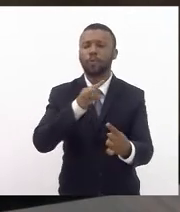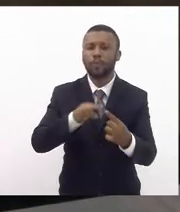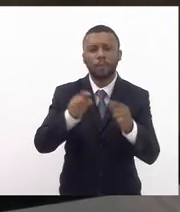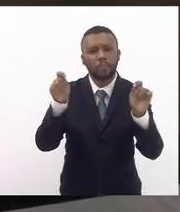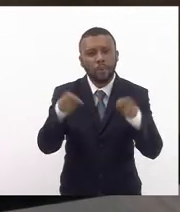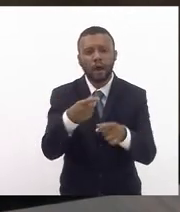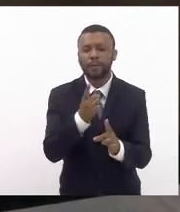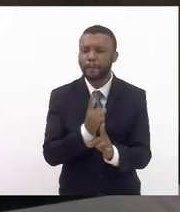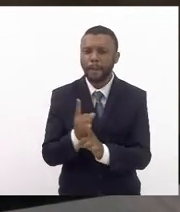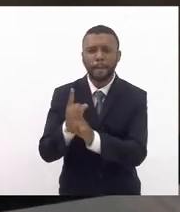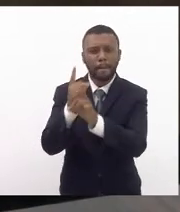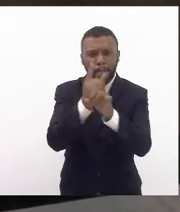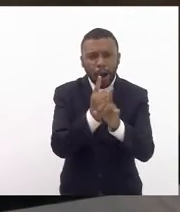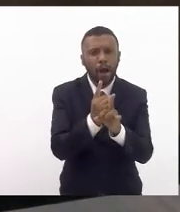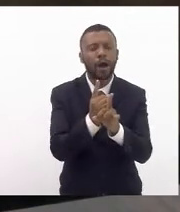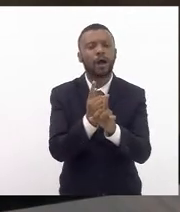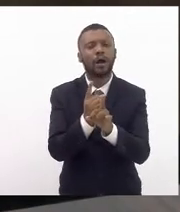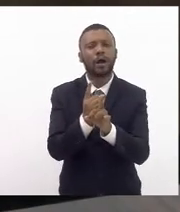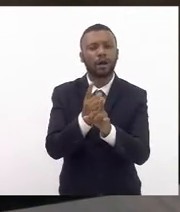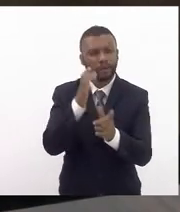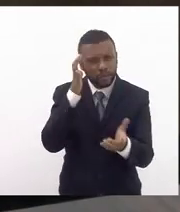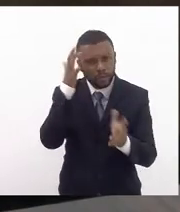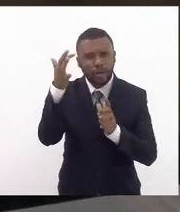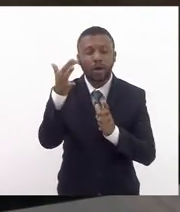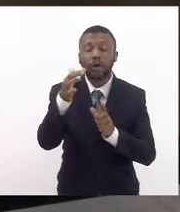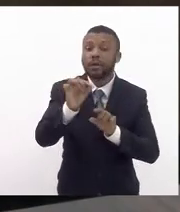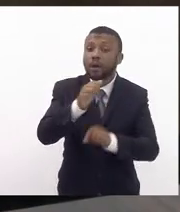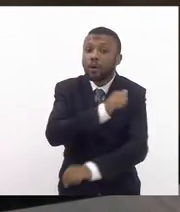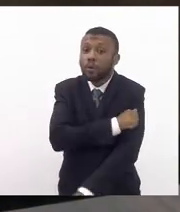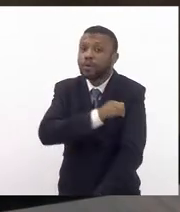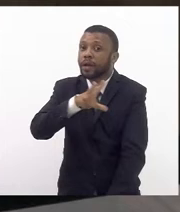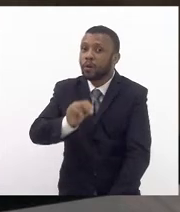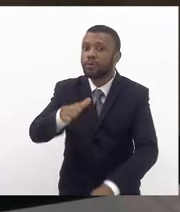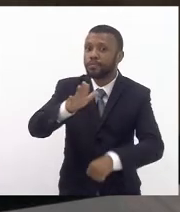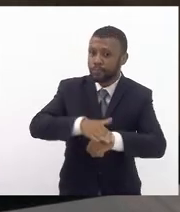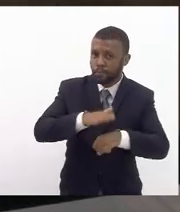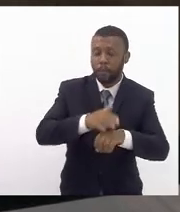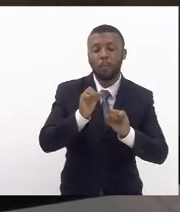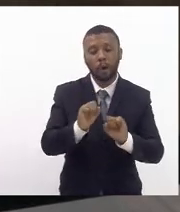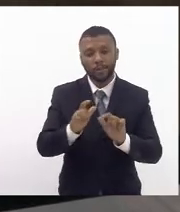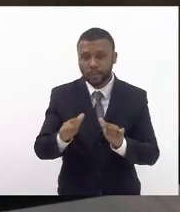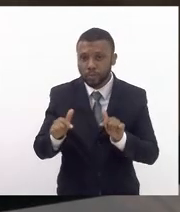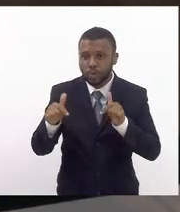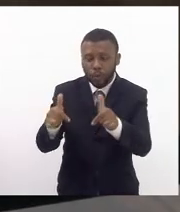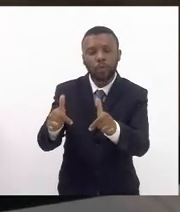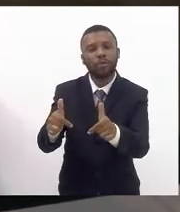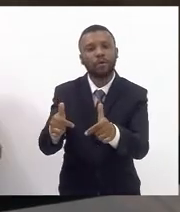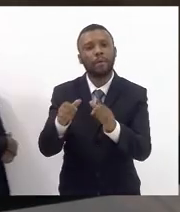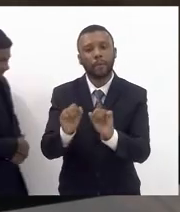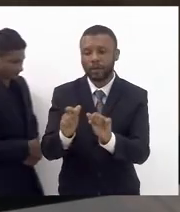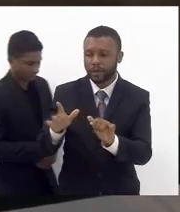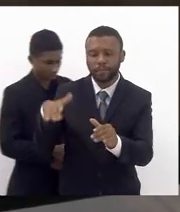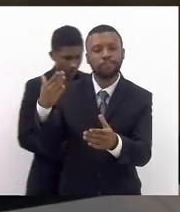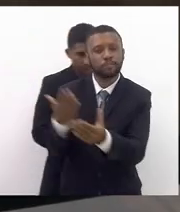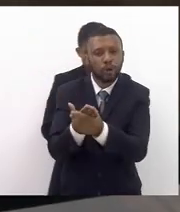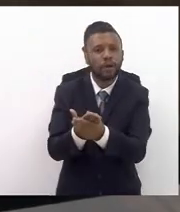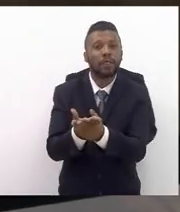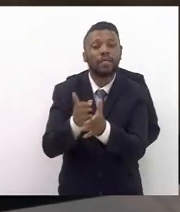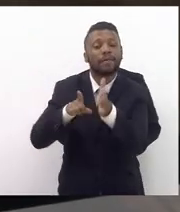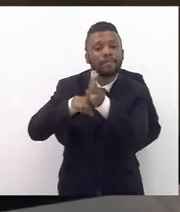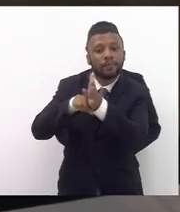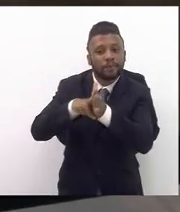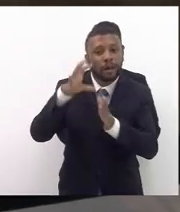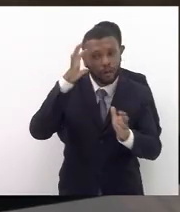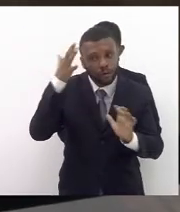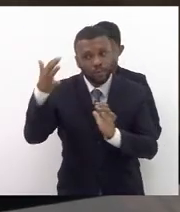as situações em que os alunos possam estar envolvidos num caso de violência, verificando a sua